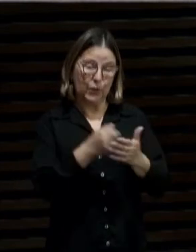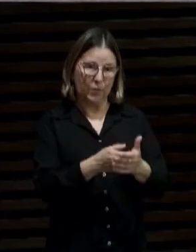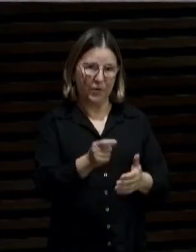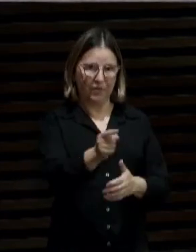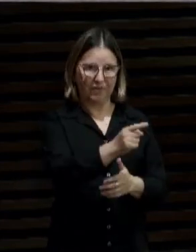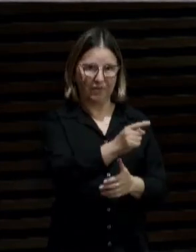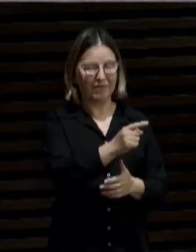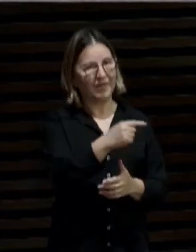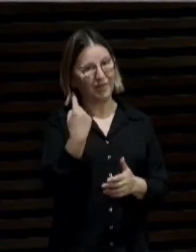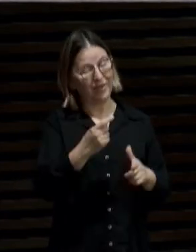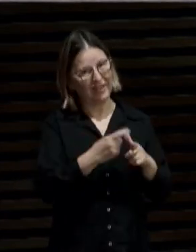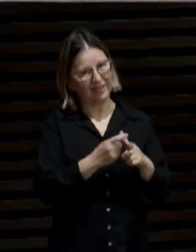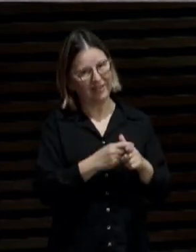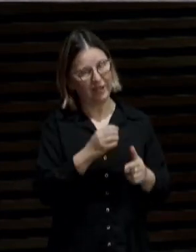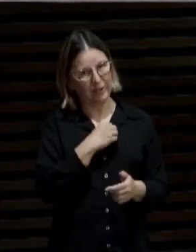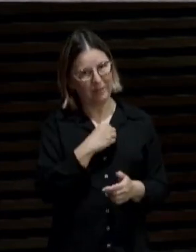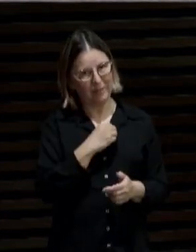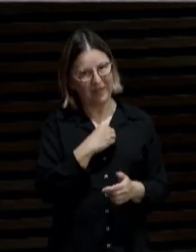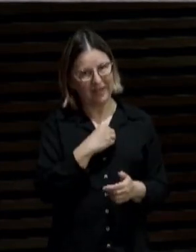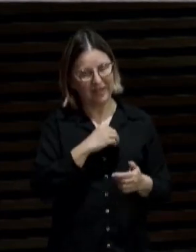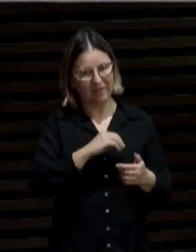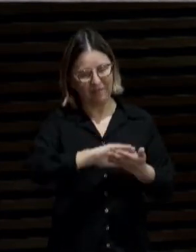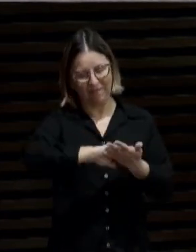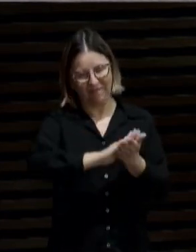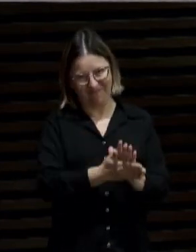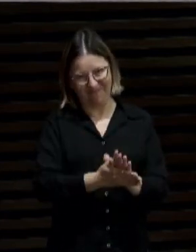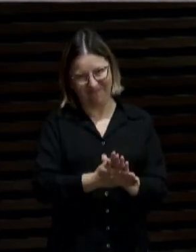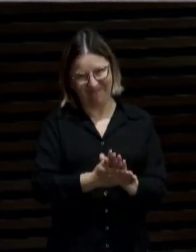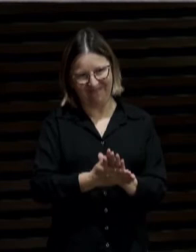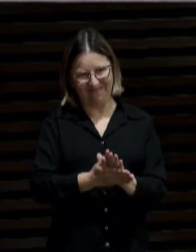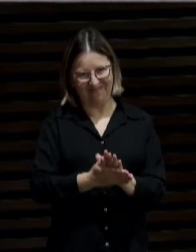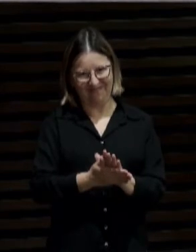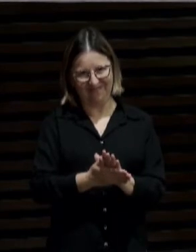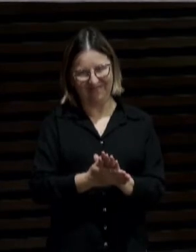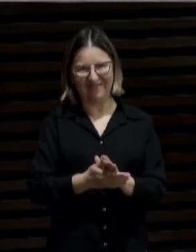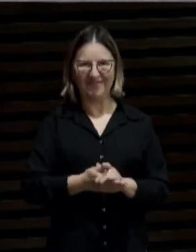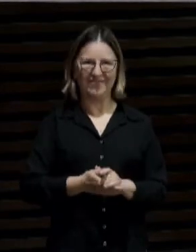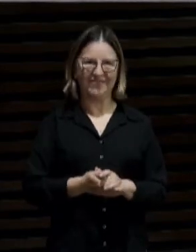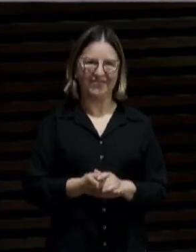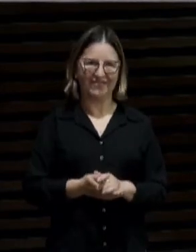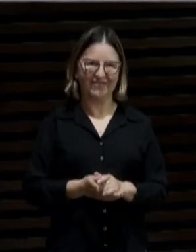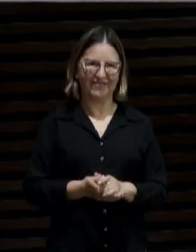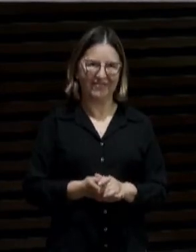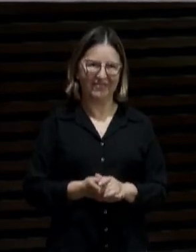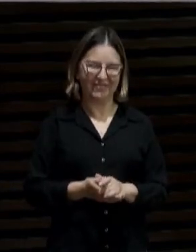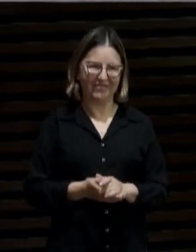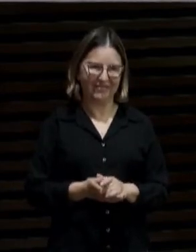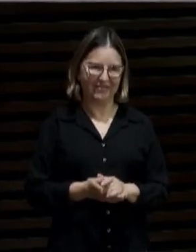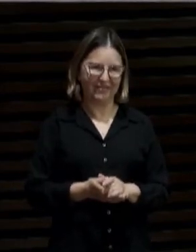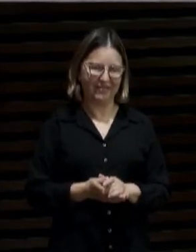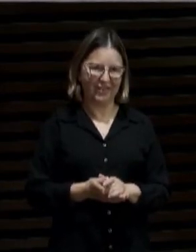Wildo e pega a eternidade de inferno reservado a muitos,